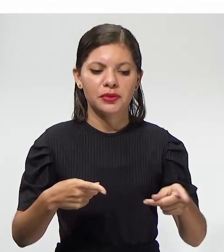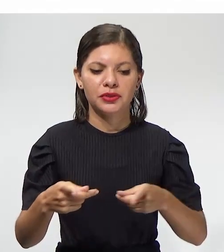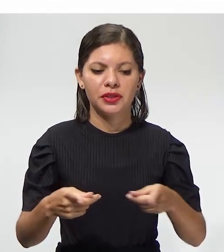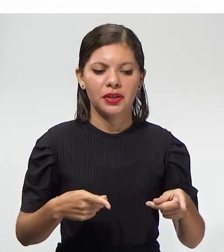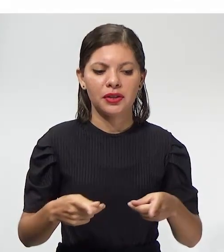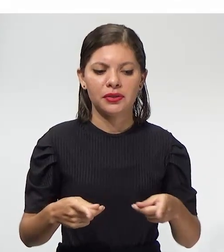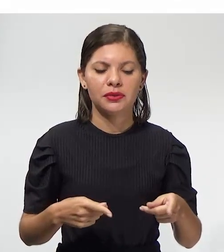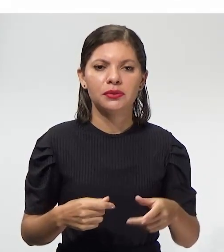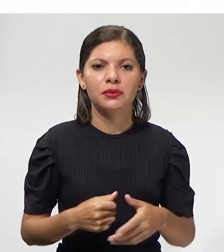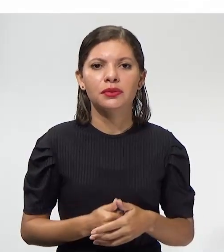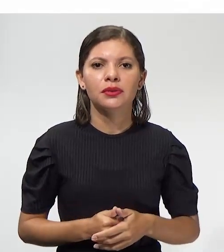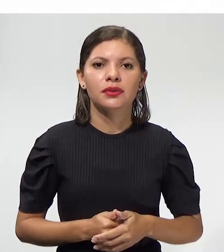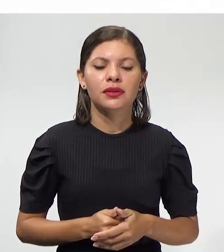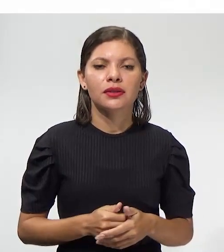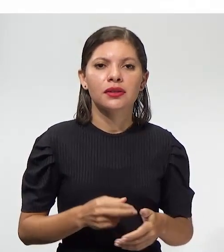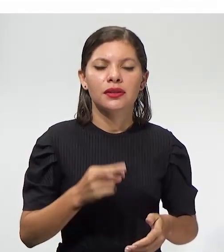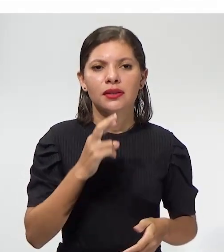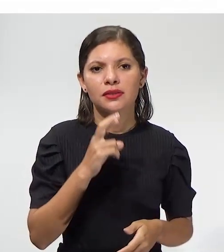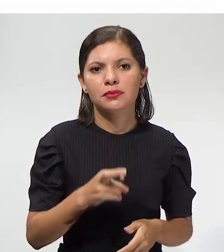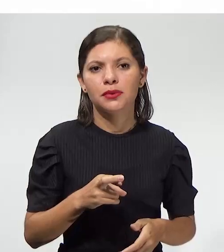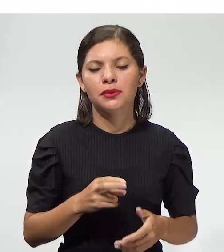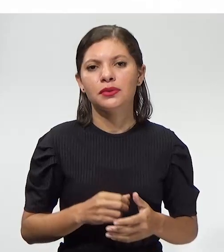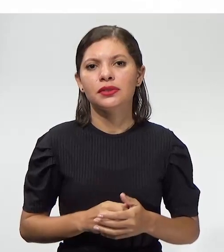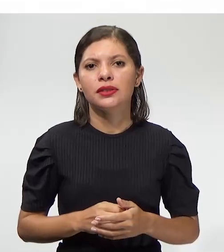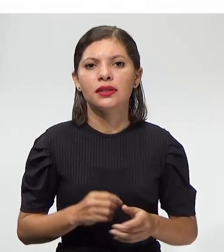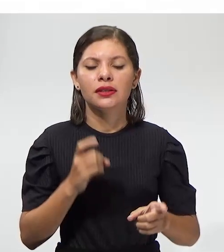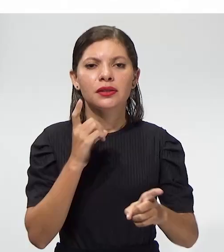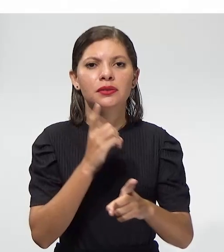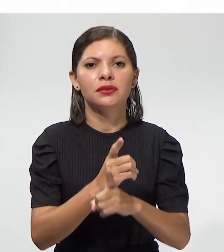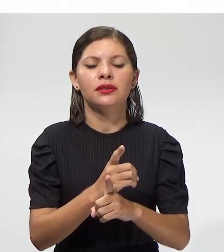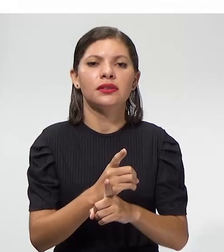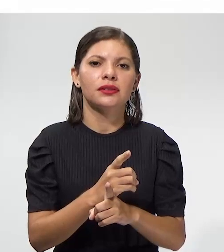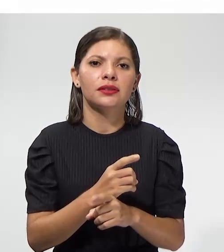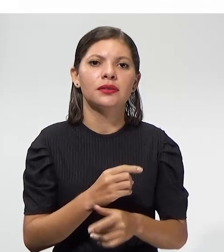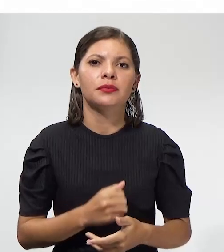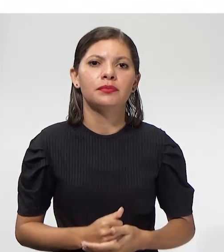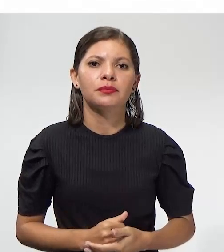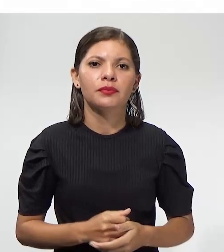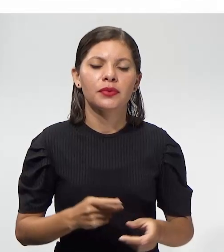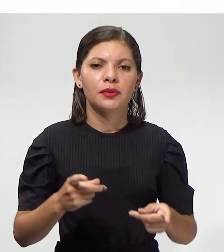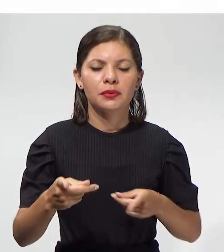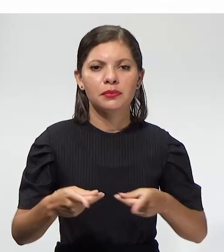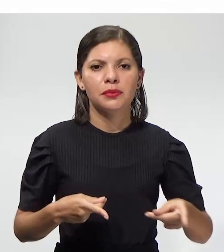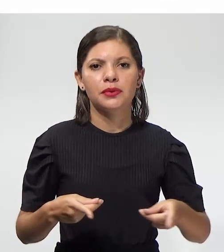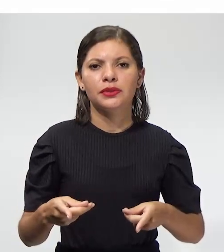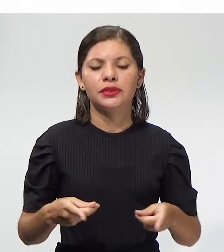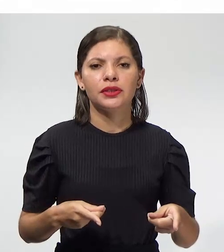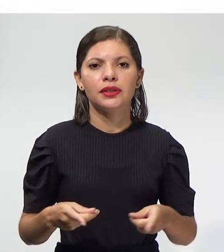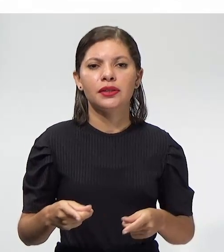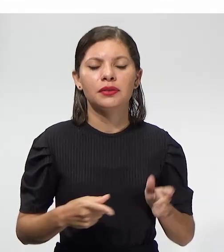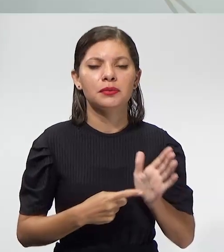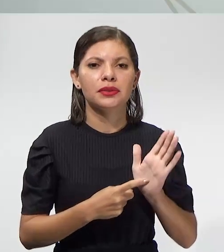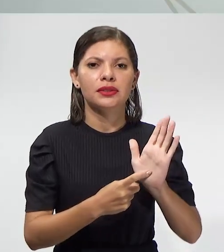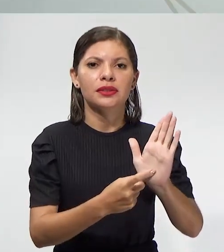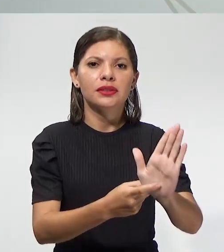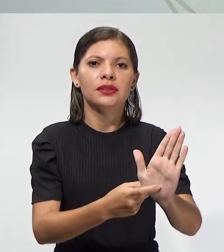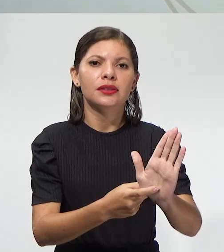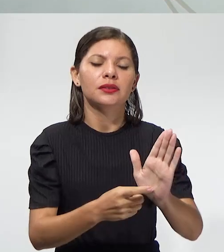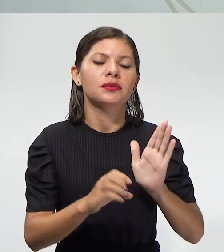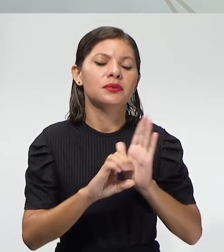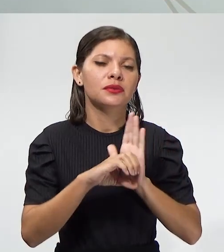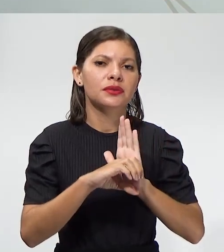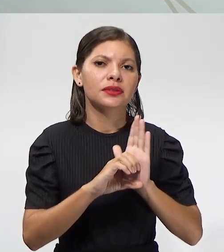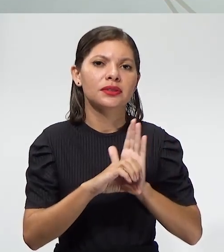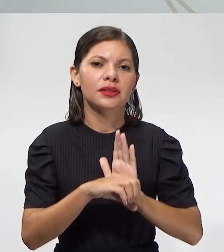em redefinir o projeto a cada dúvida ou a cada resposta encontrada. Ainda que a gente já tenha